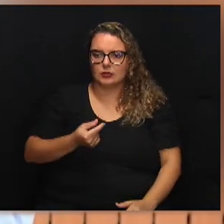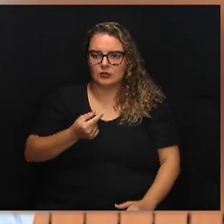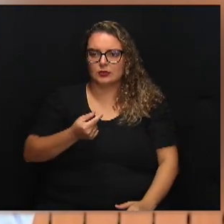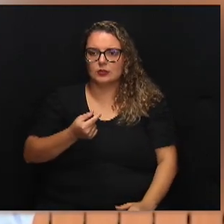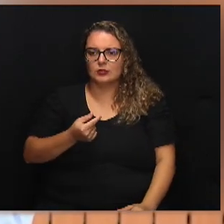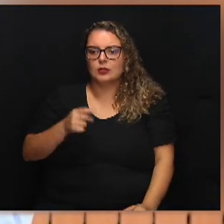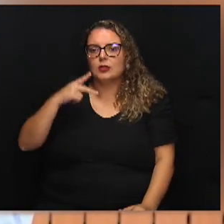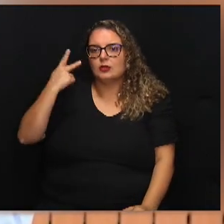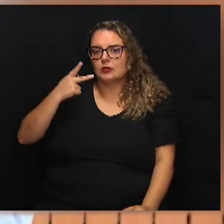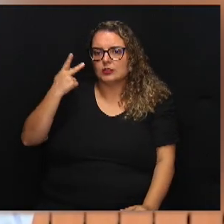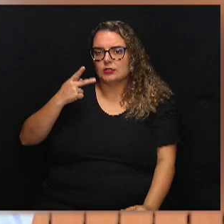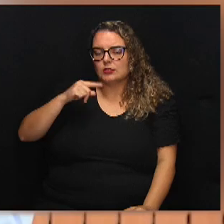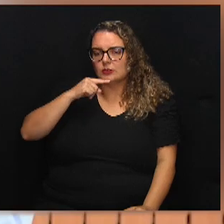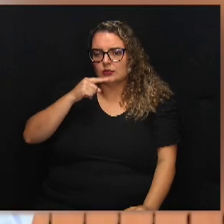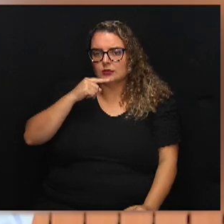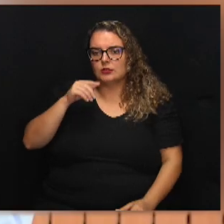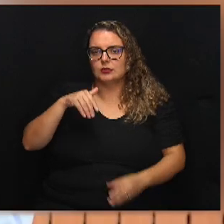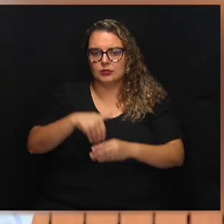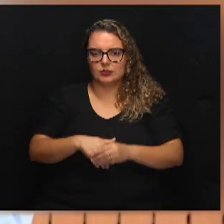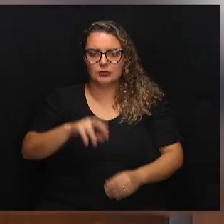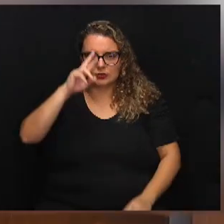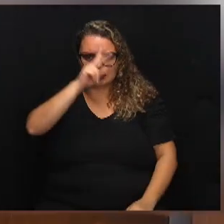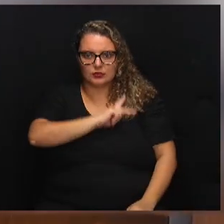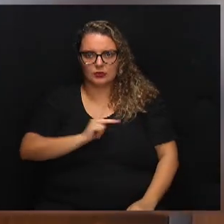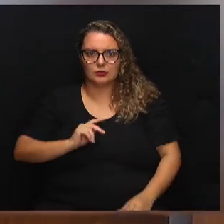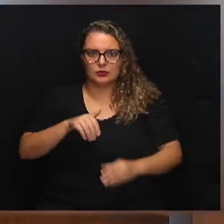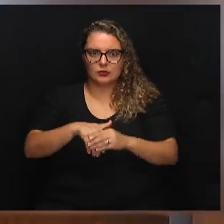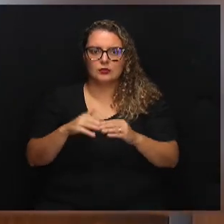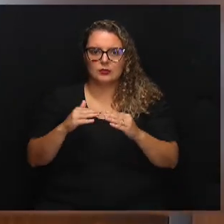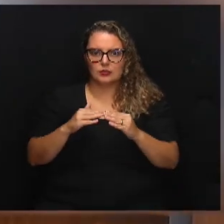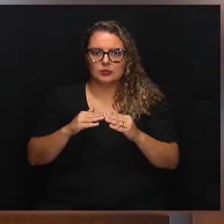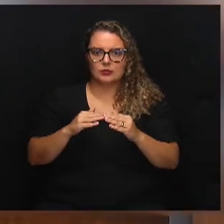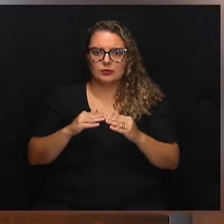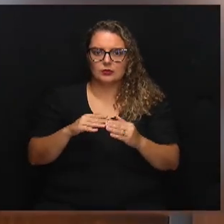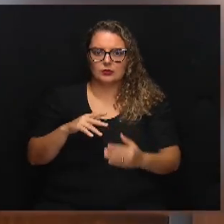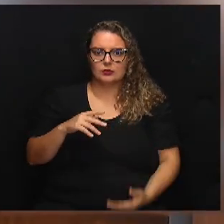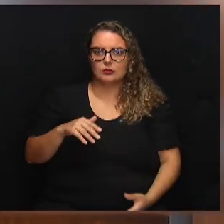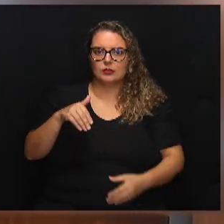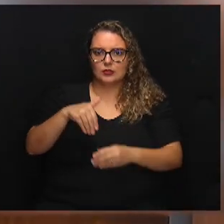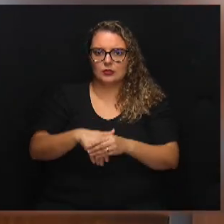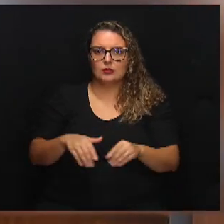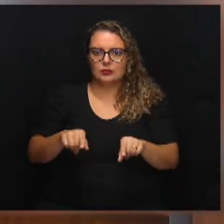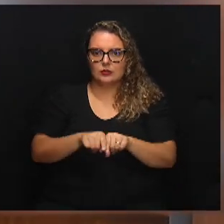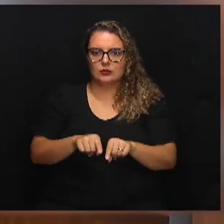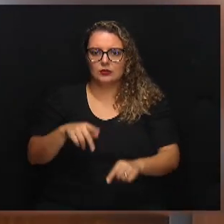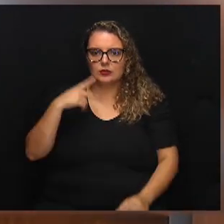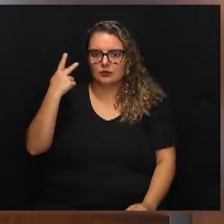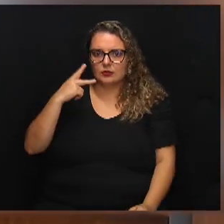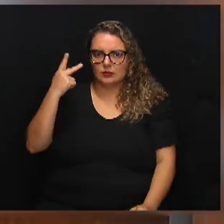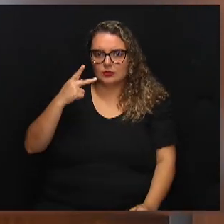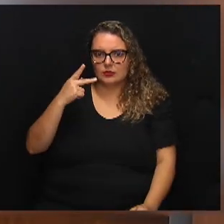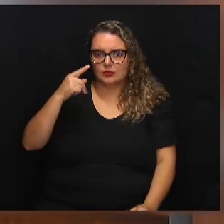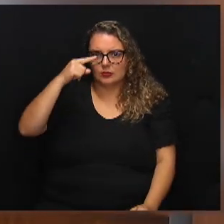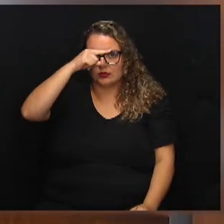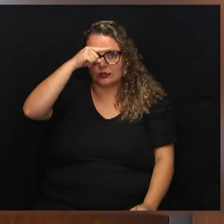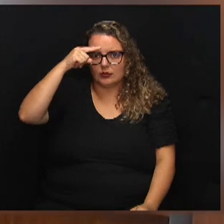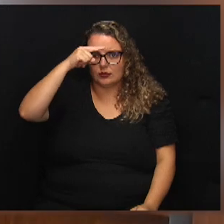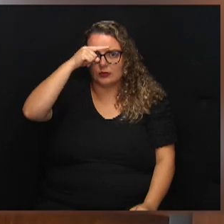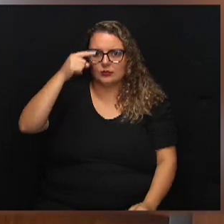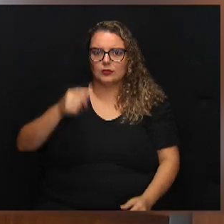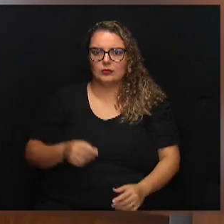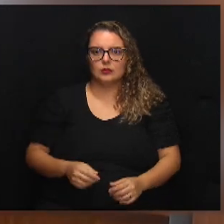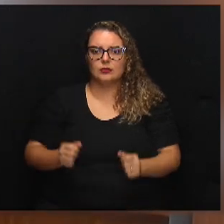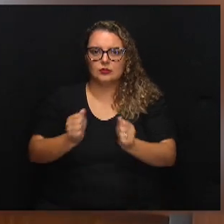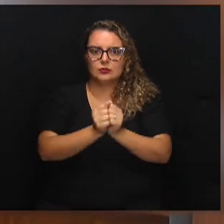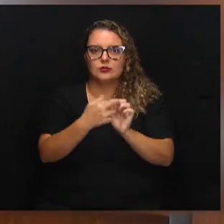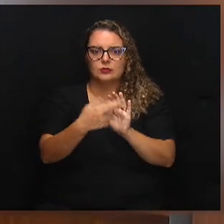Magoga, como vota? Senhor presidente, o voto é favorável. Favorável, eu voto favorável. Vereador Felipe Marquesi? Acompanho